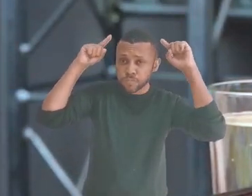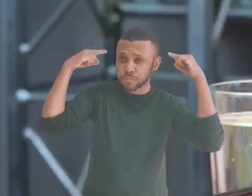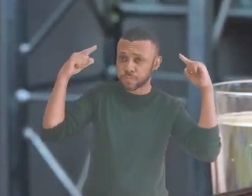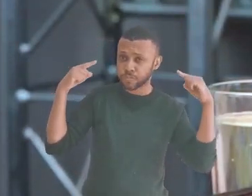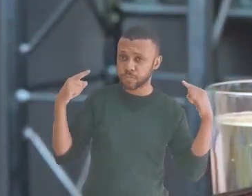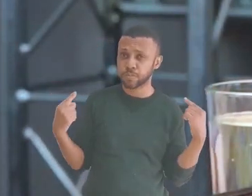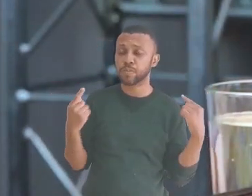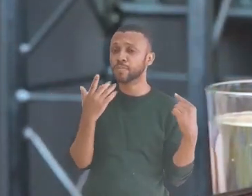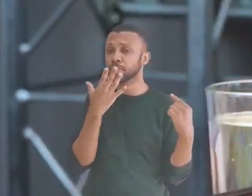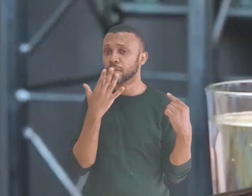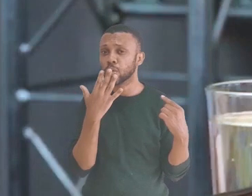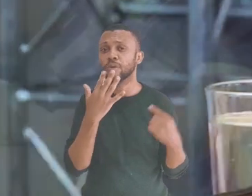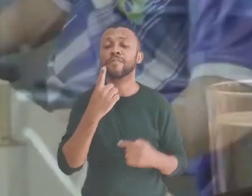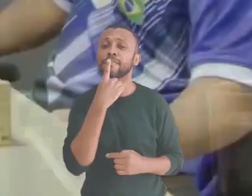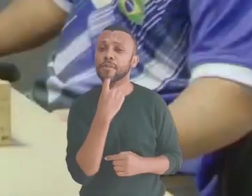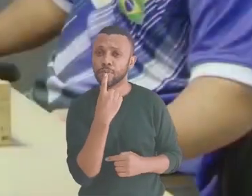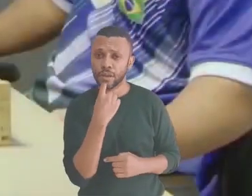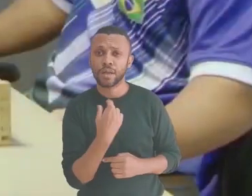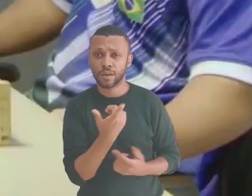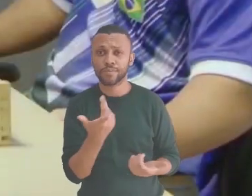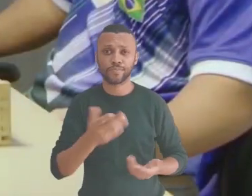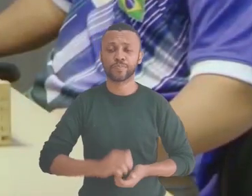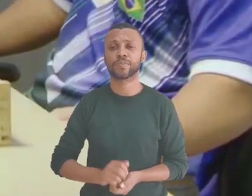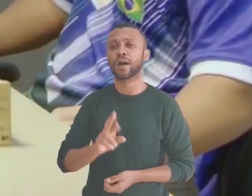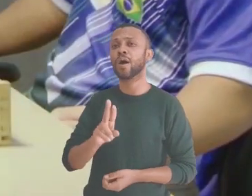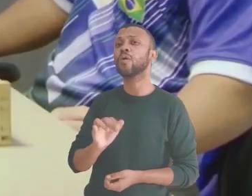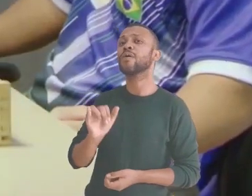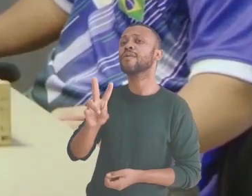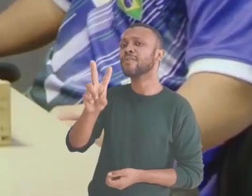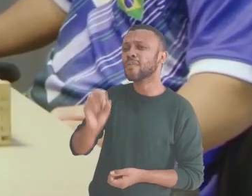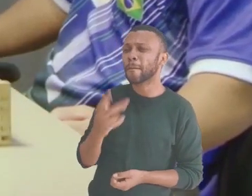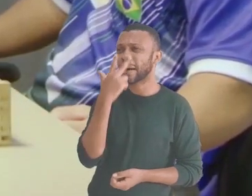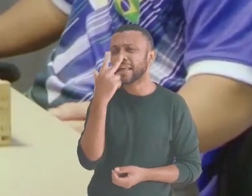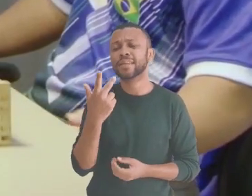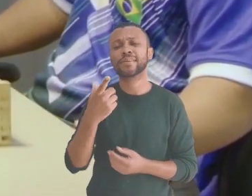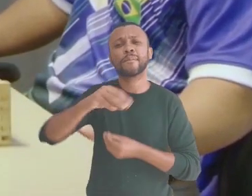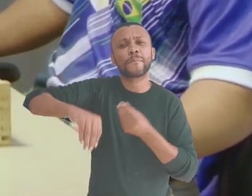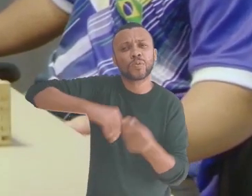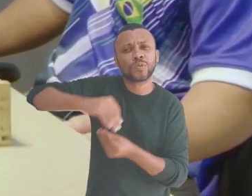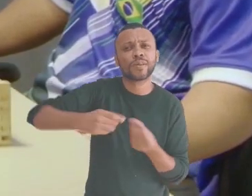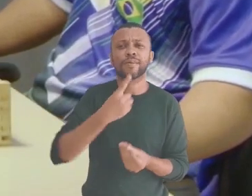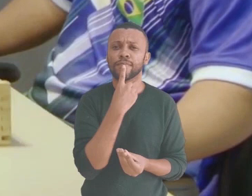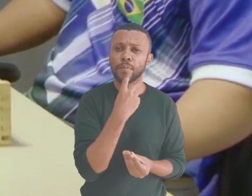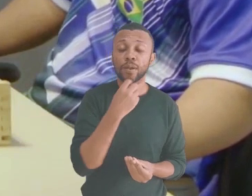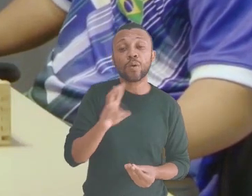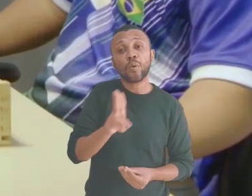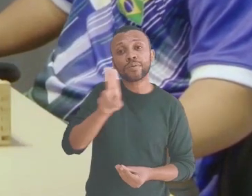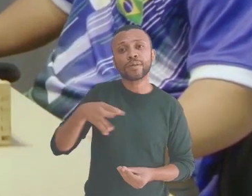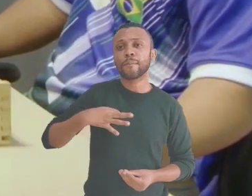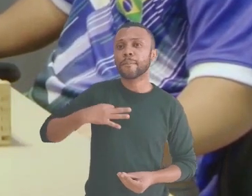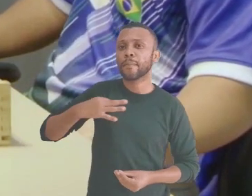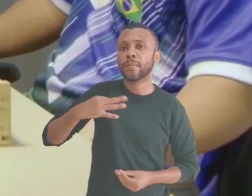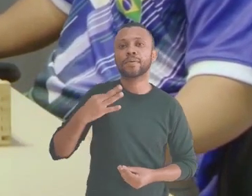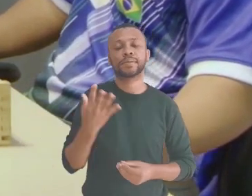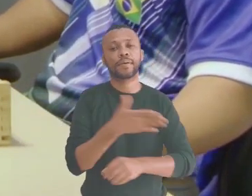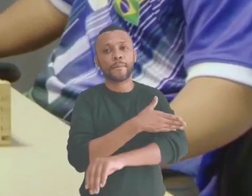cor... É ruivo, né? Botou um ruivo aí. Vermelho, ruivo. Uma blusa branca, tá?